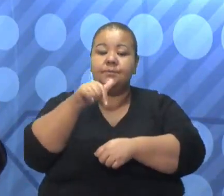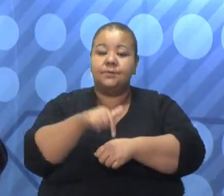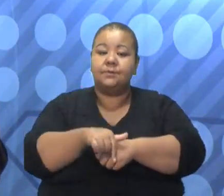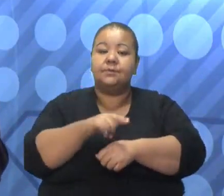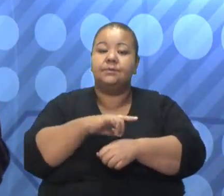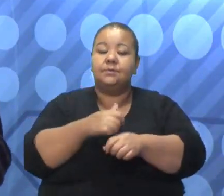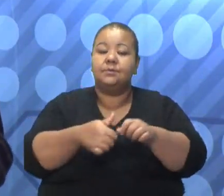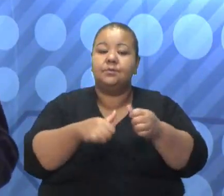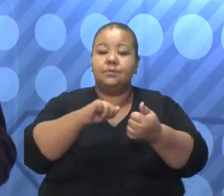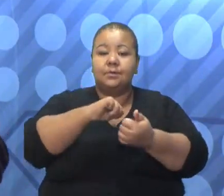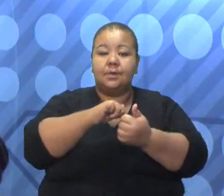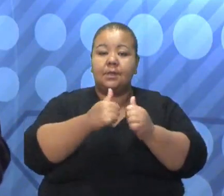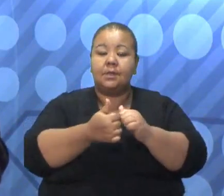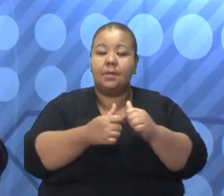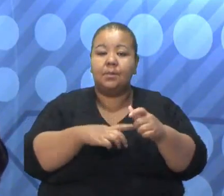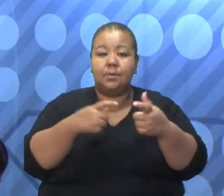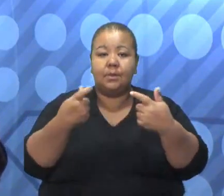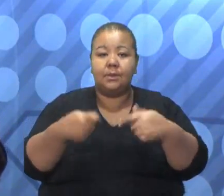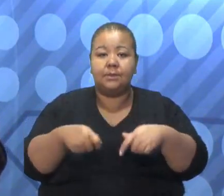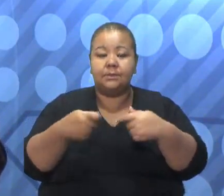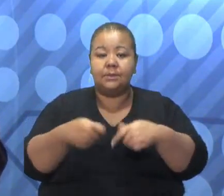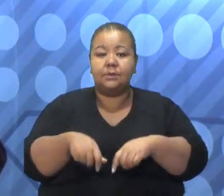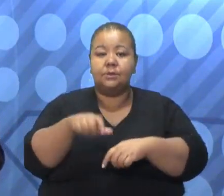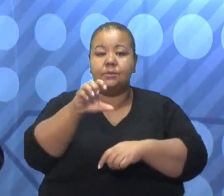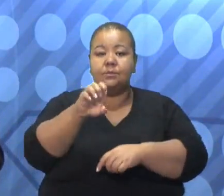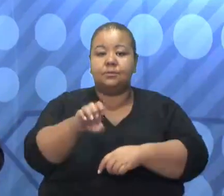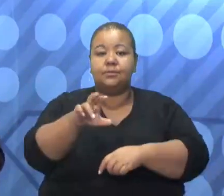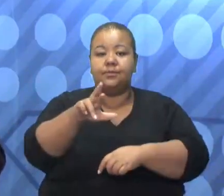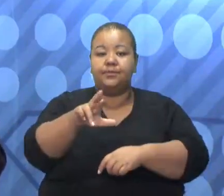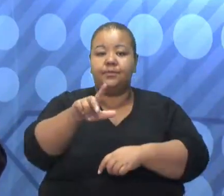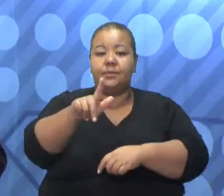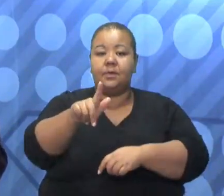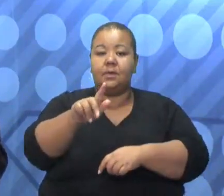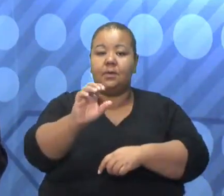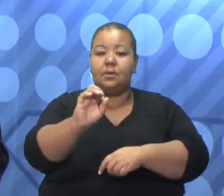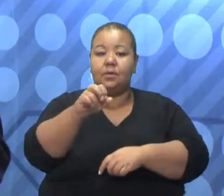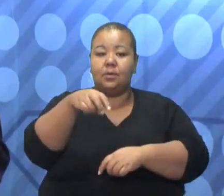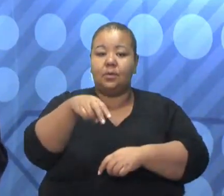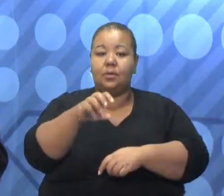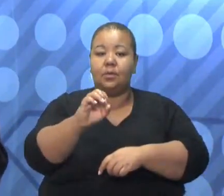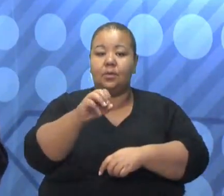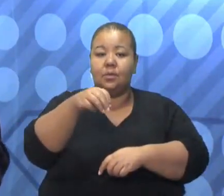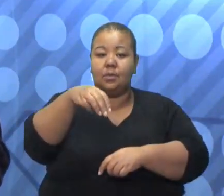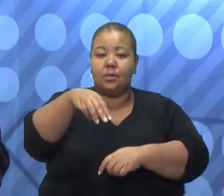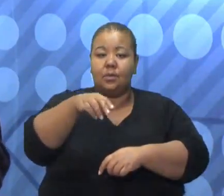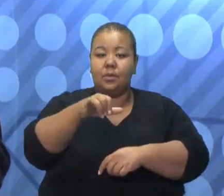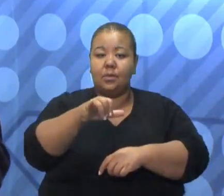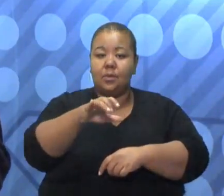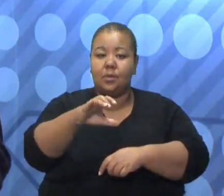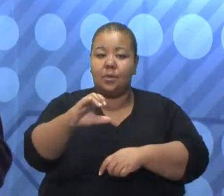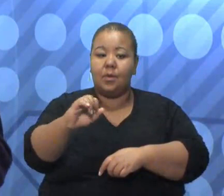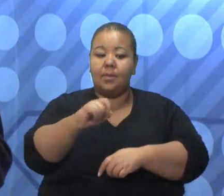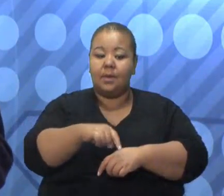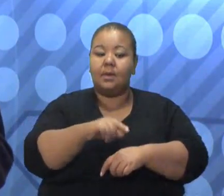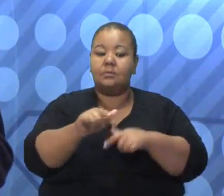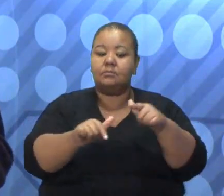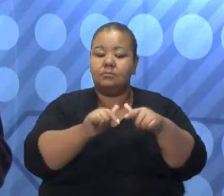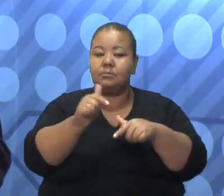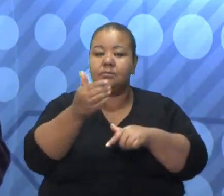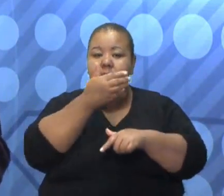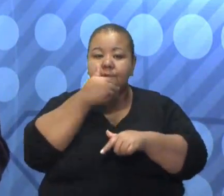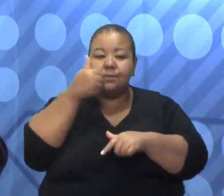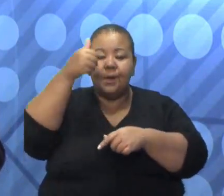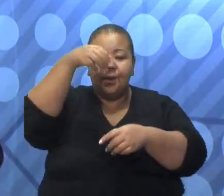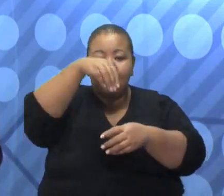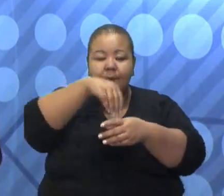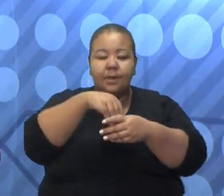às necessidades ergonômicas, né, do trabalho, mais eu tenho a possibilidade dele ser bem sucedido dentro do